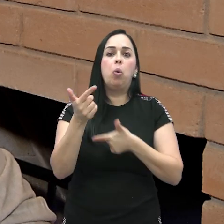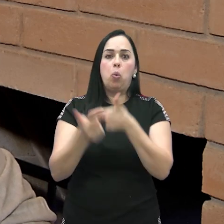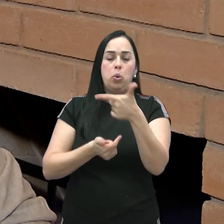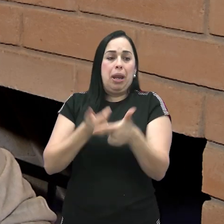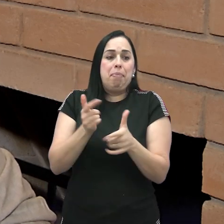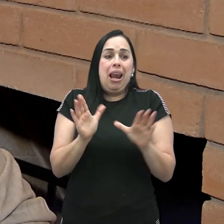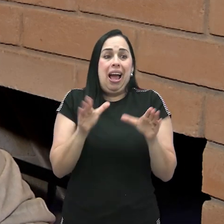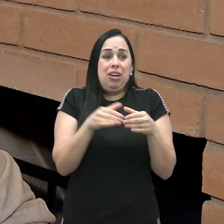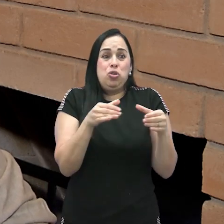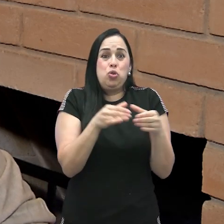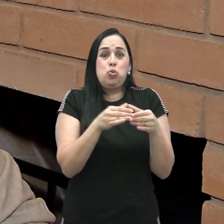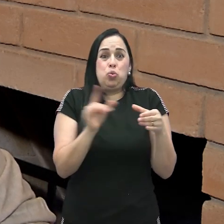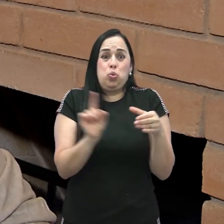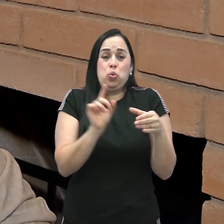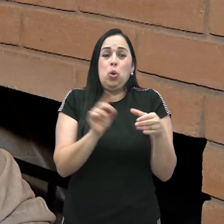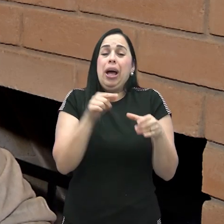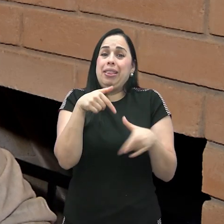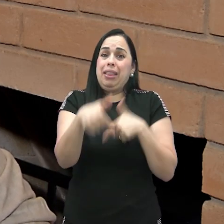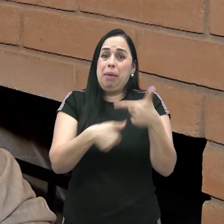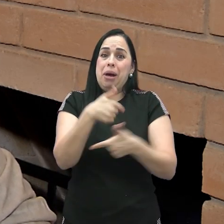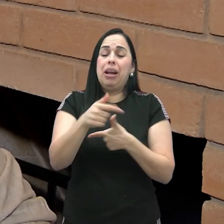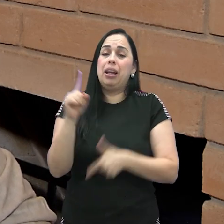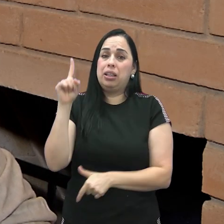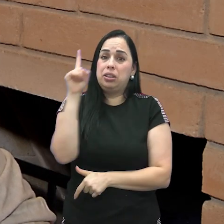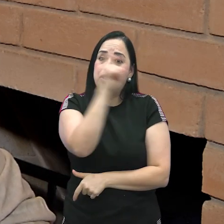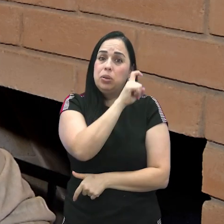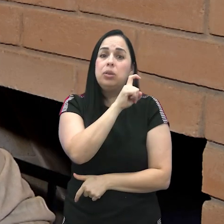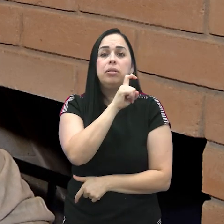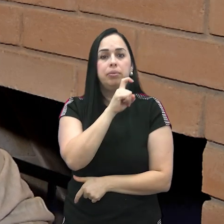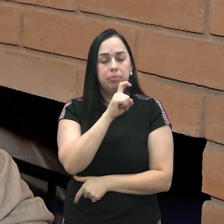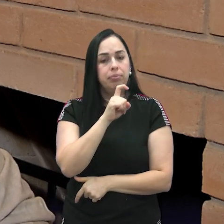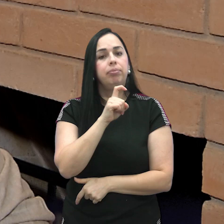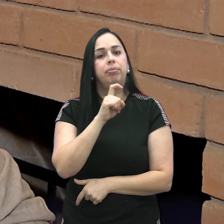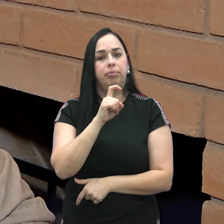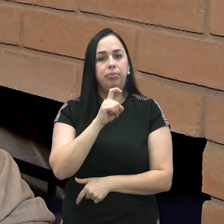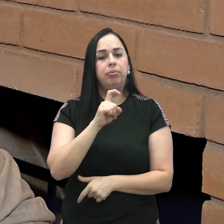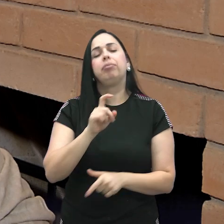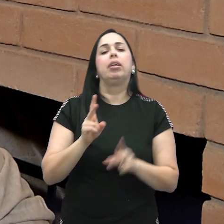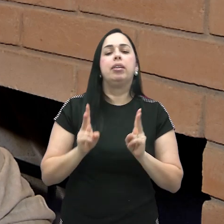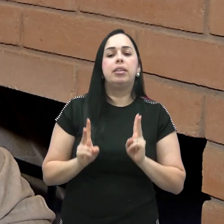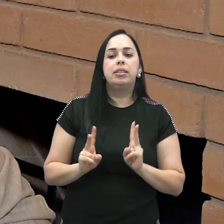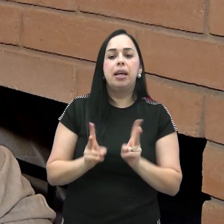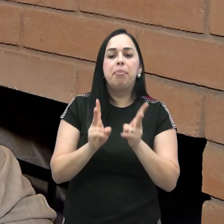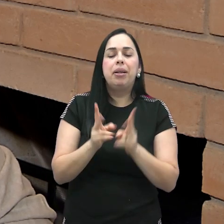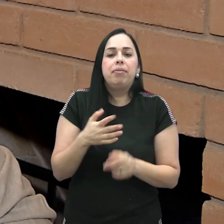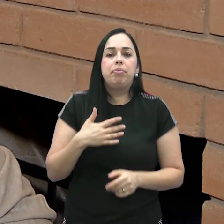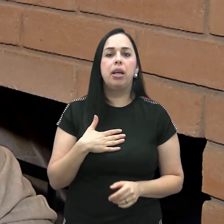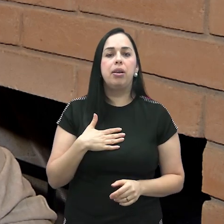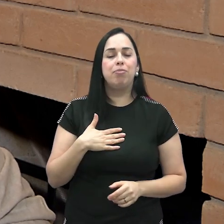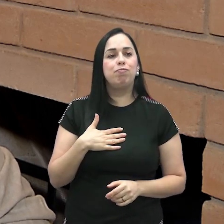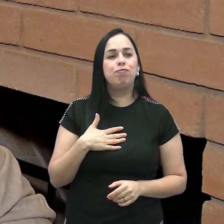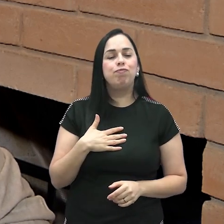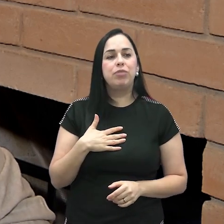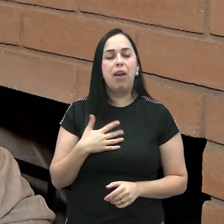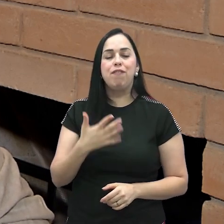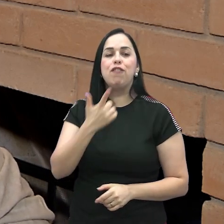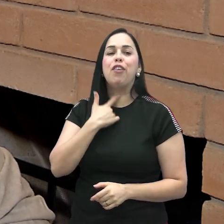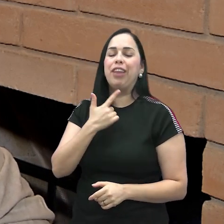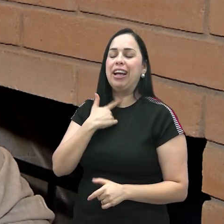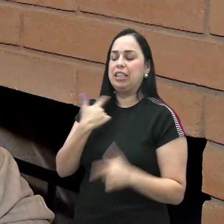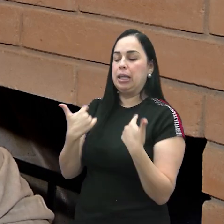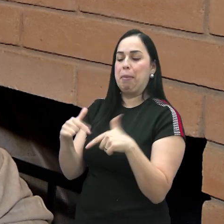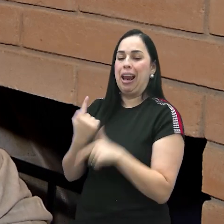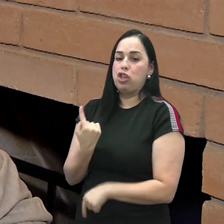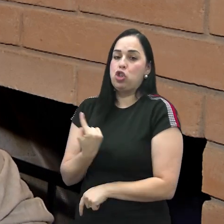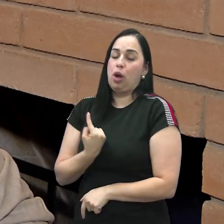outras pessoas, o trabalho em equipe, também sempre foi uma dificuldade muito grande que eu tive. Sempre preferi fazer